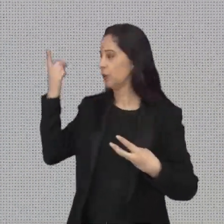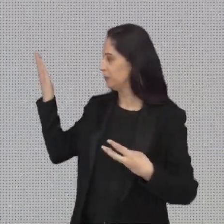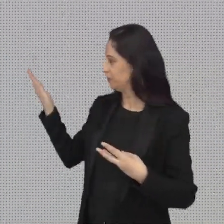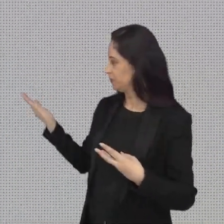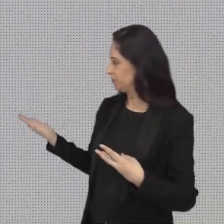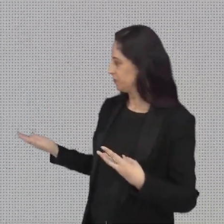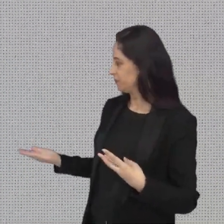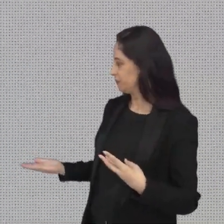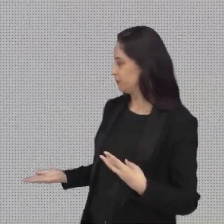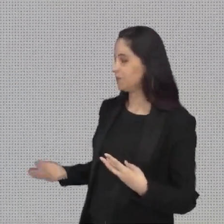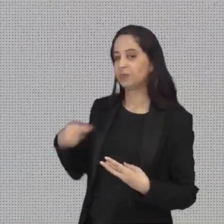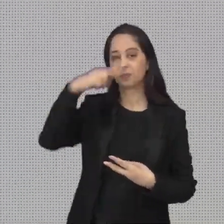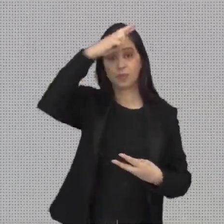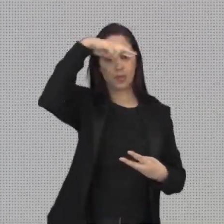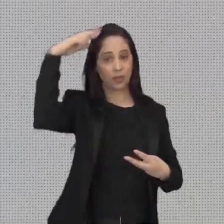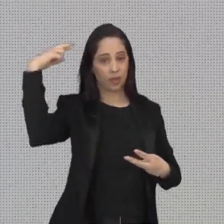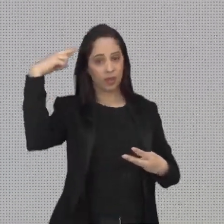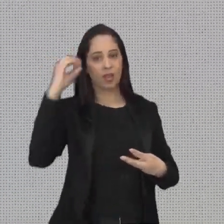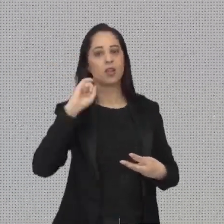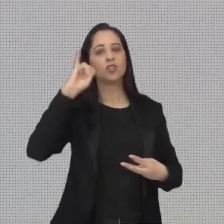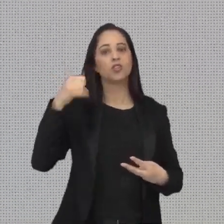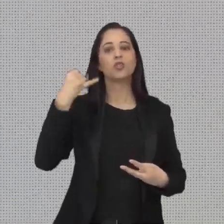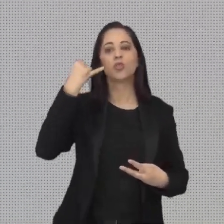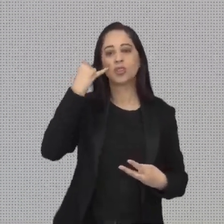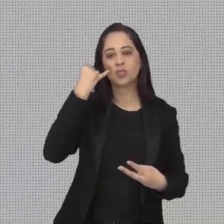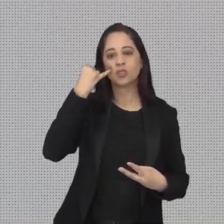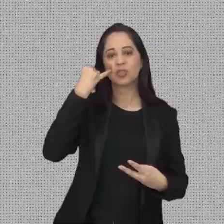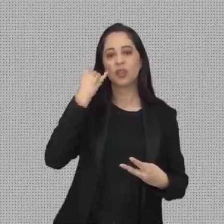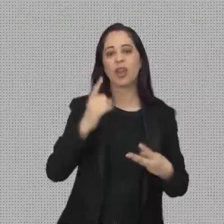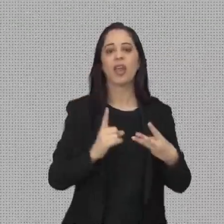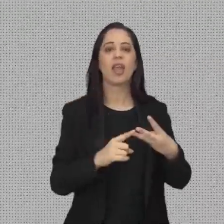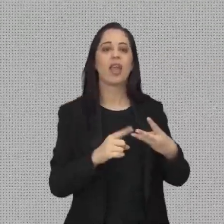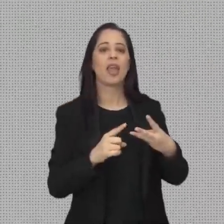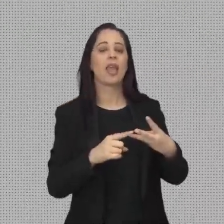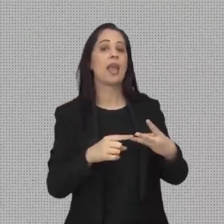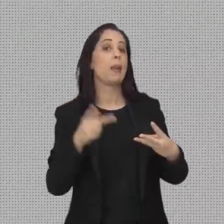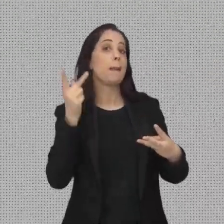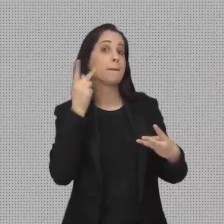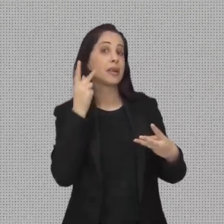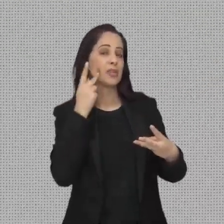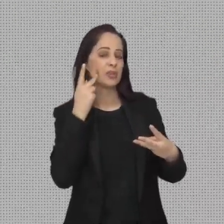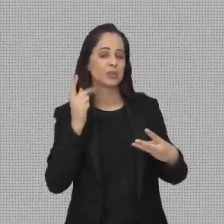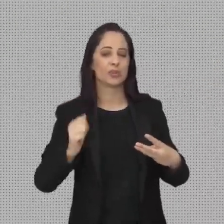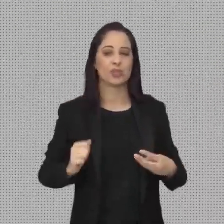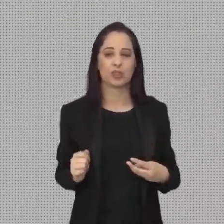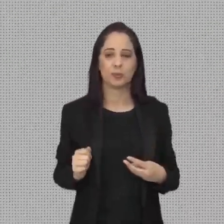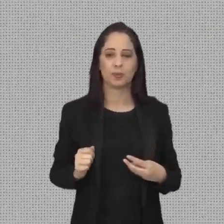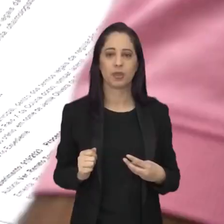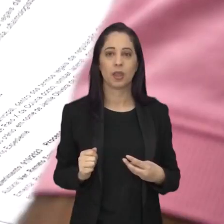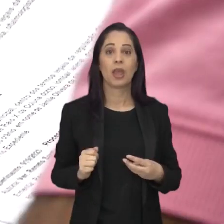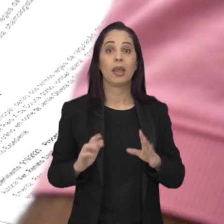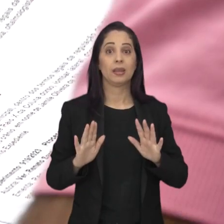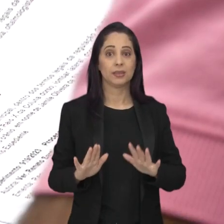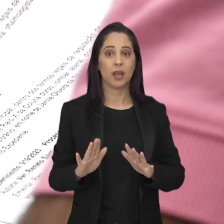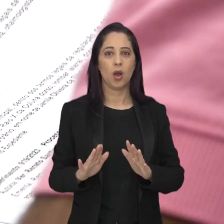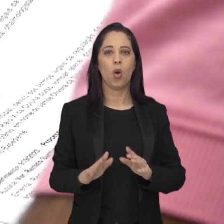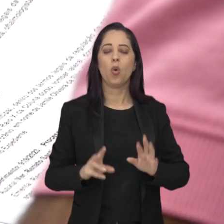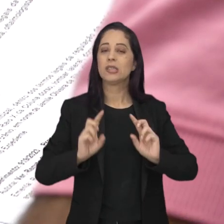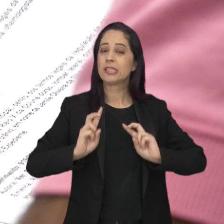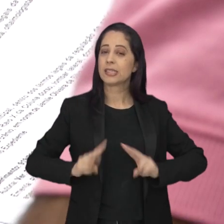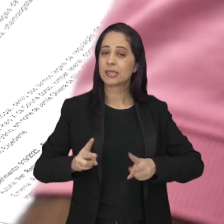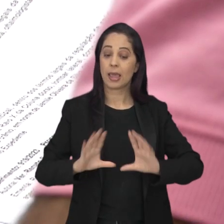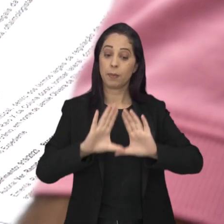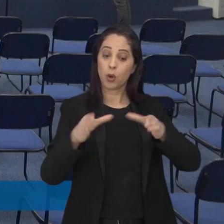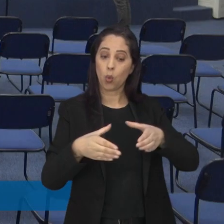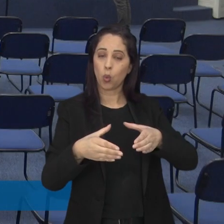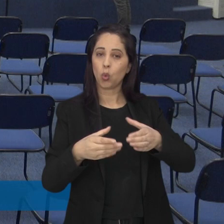vereadores: Roberto Chagas como presidente, Juvenil Silvério como relator e Rafael Pascucci como membro. Além de analisar